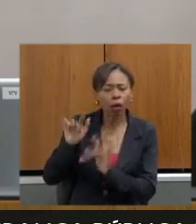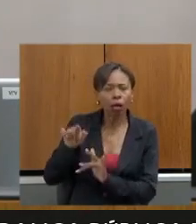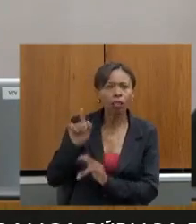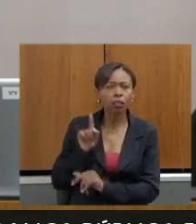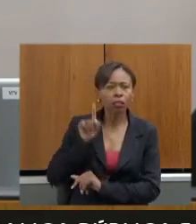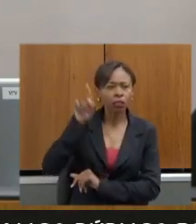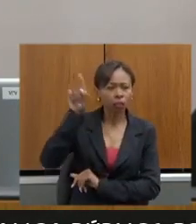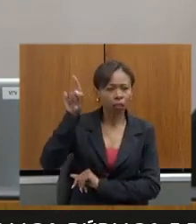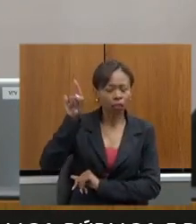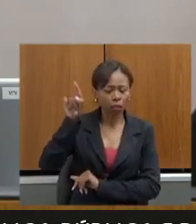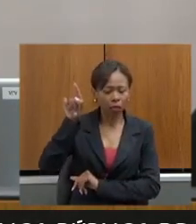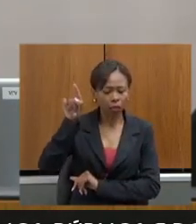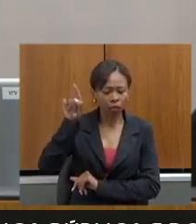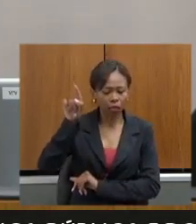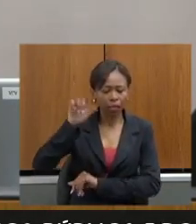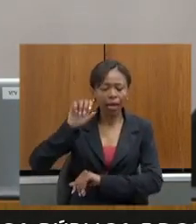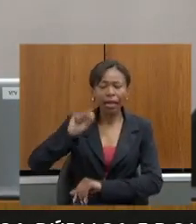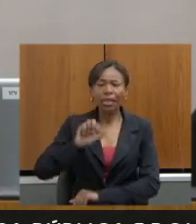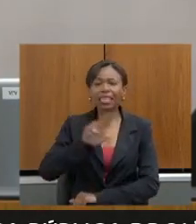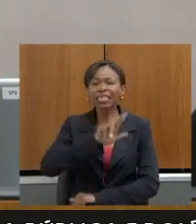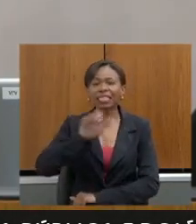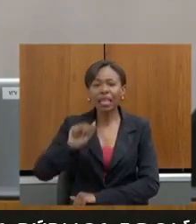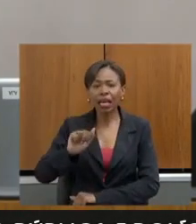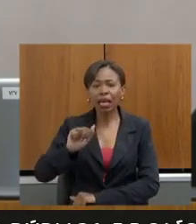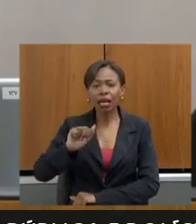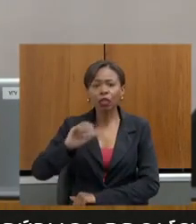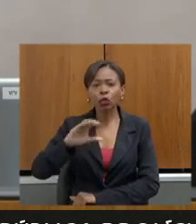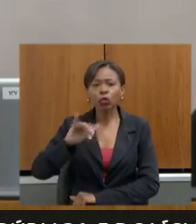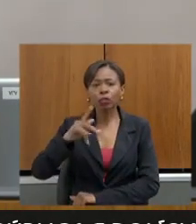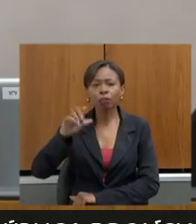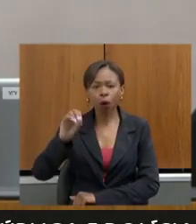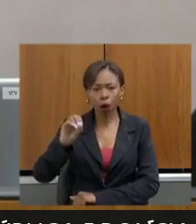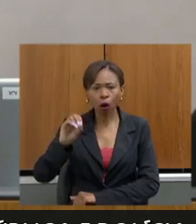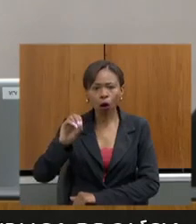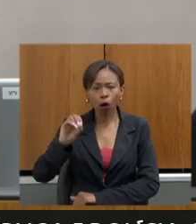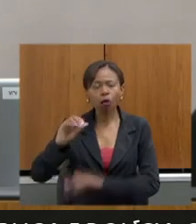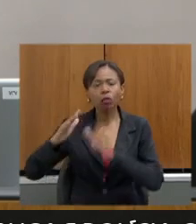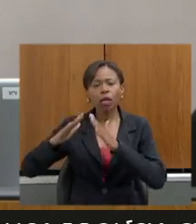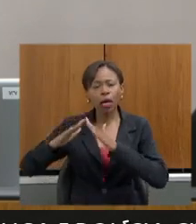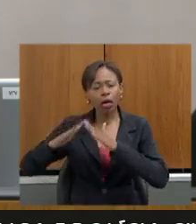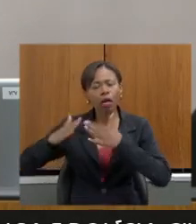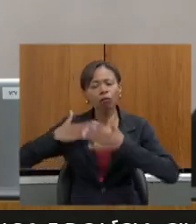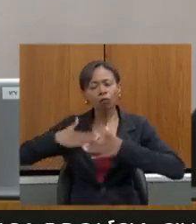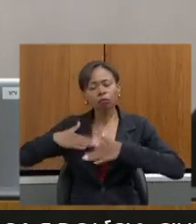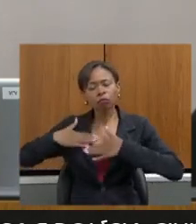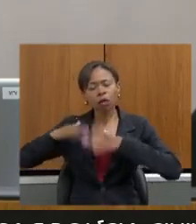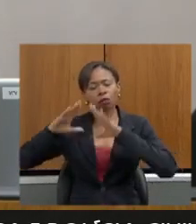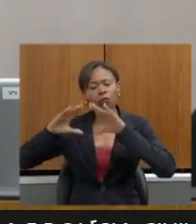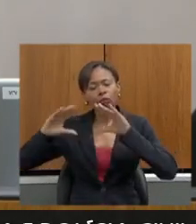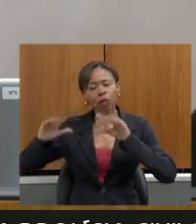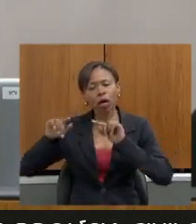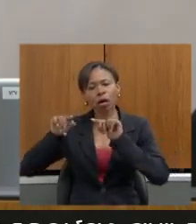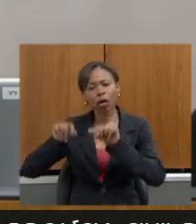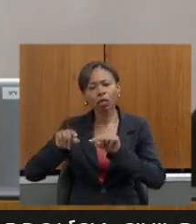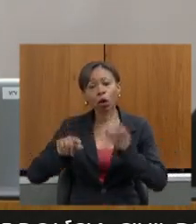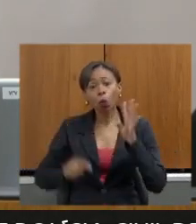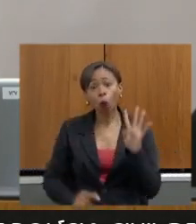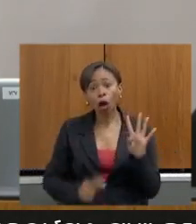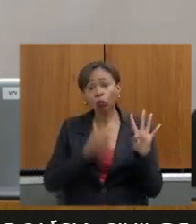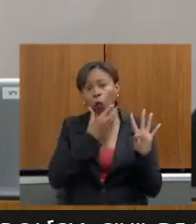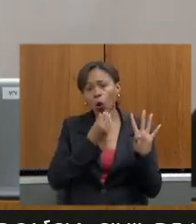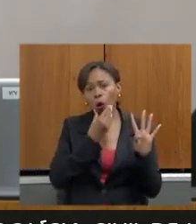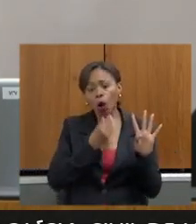em na Serra do Cipó em uma pousada no final de semana tranquilo descansando como foi abordado por quatro